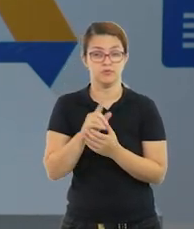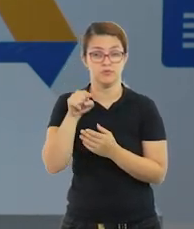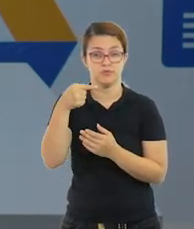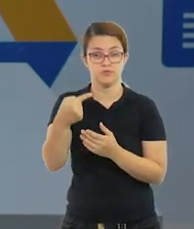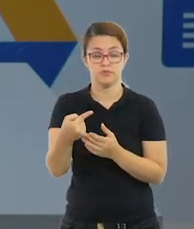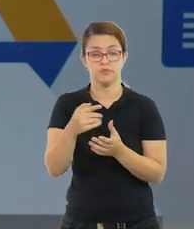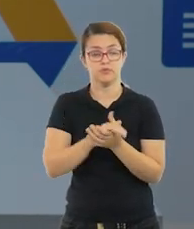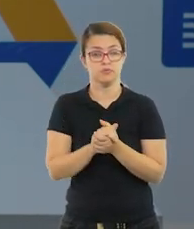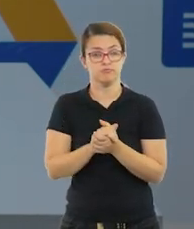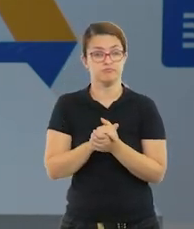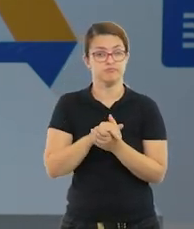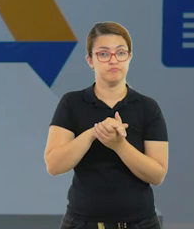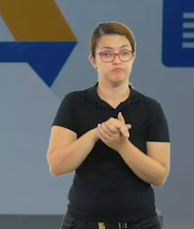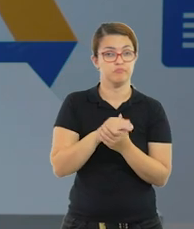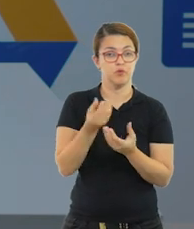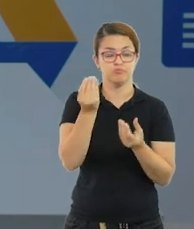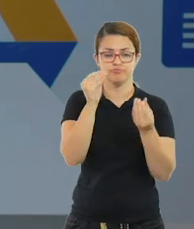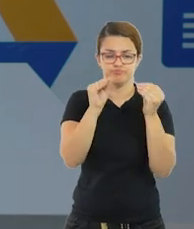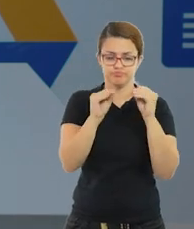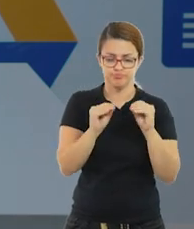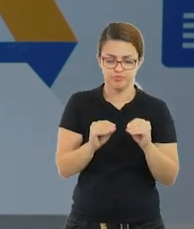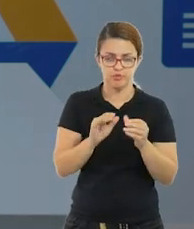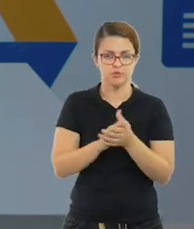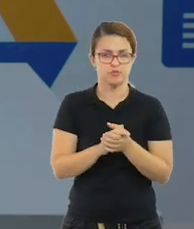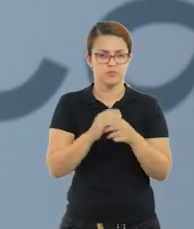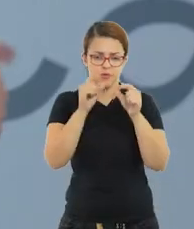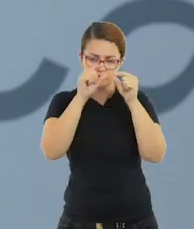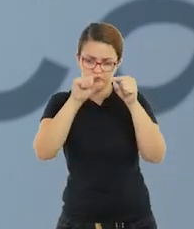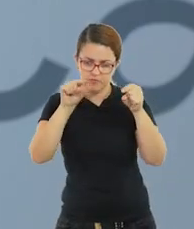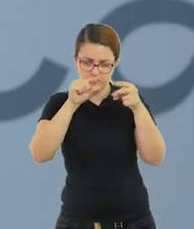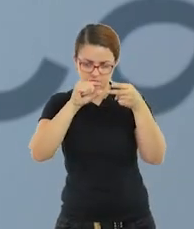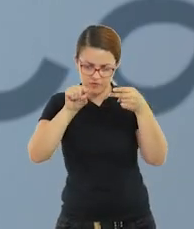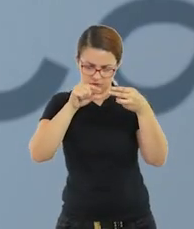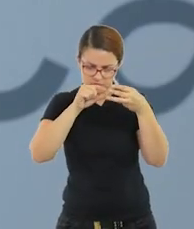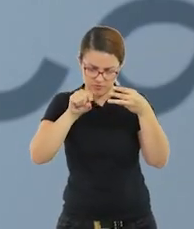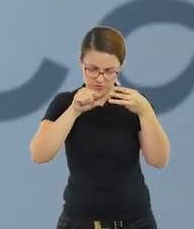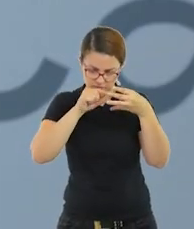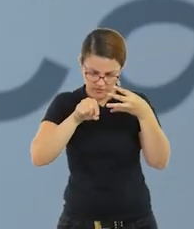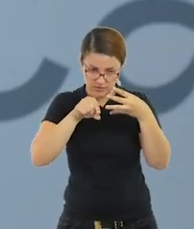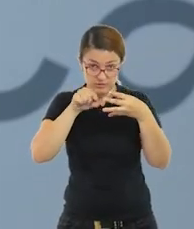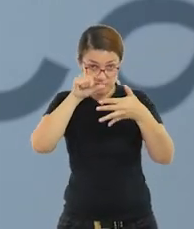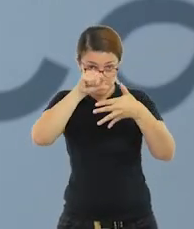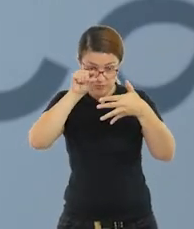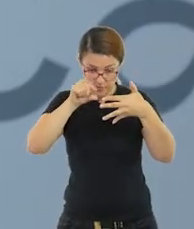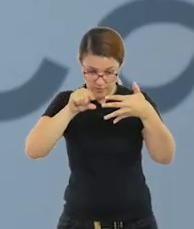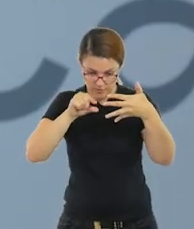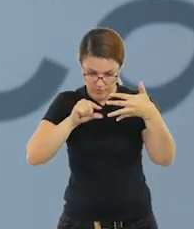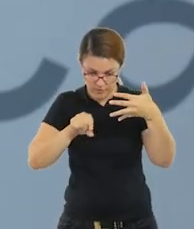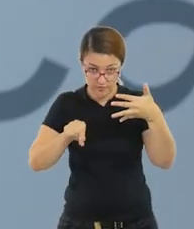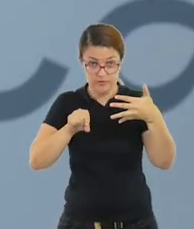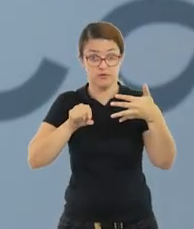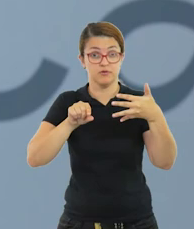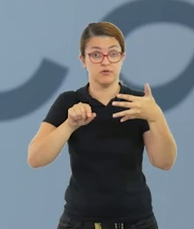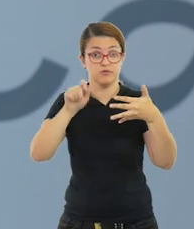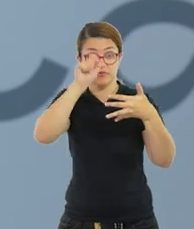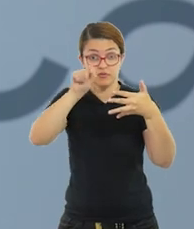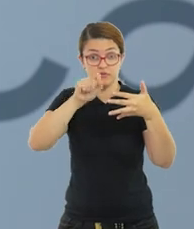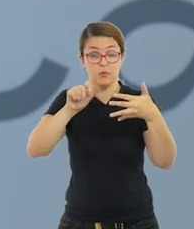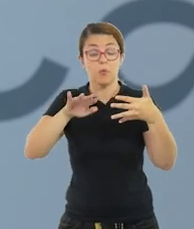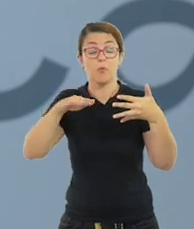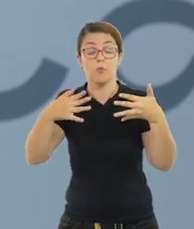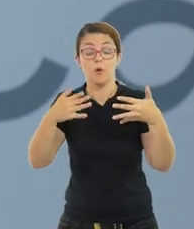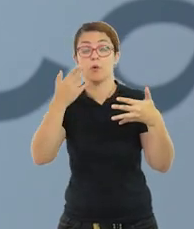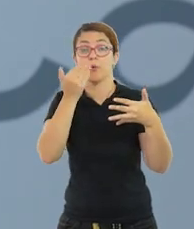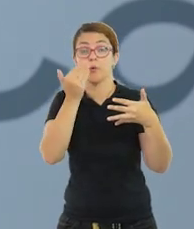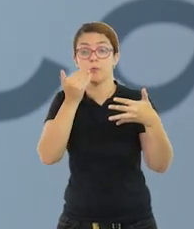foods. E depois vocês vão escrever algumas frases, escolham 5 ou 6 comidas que vocês mais gostam e vocês